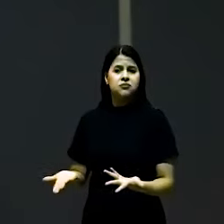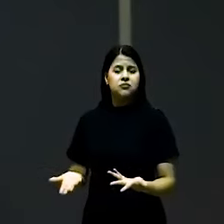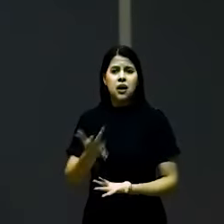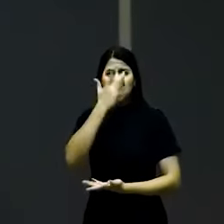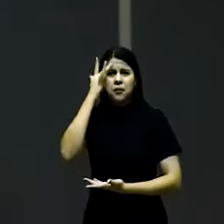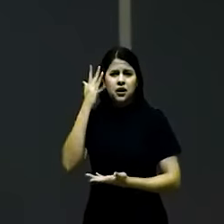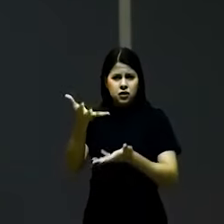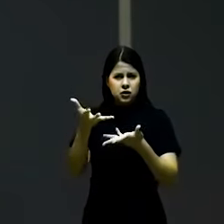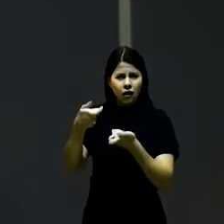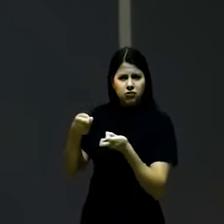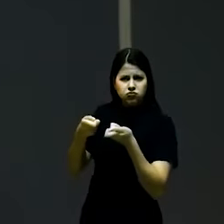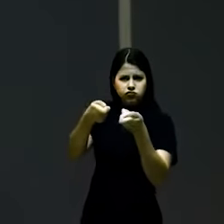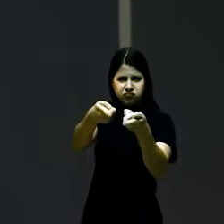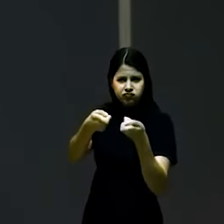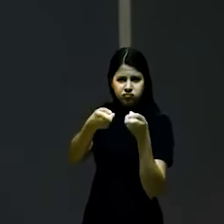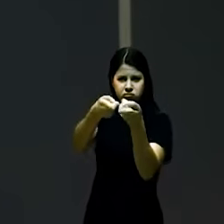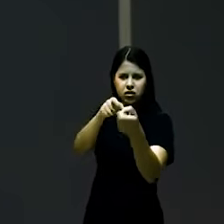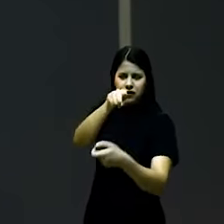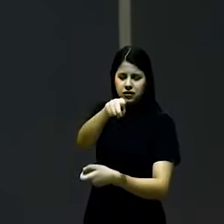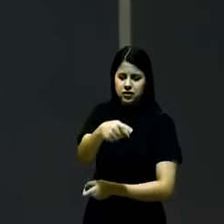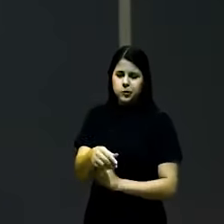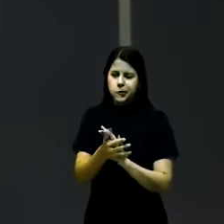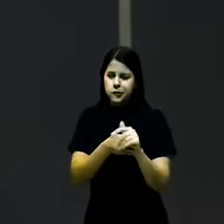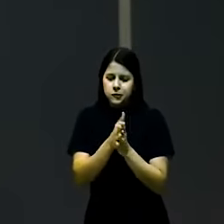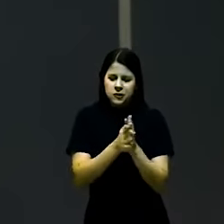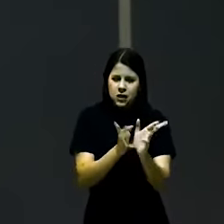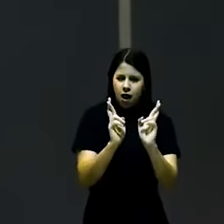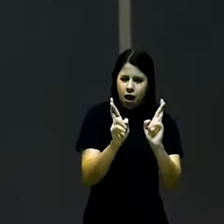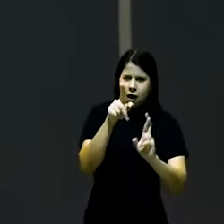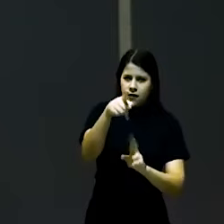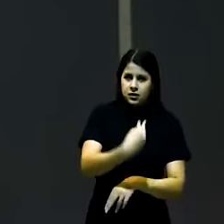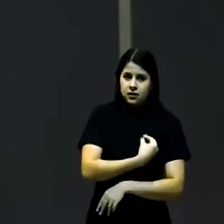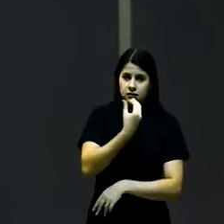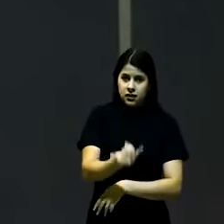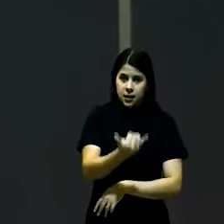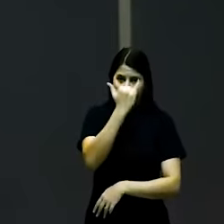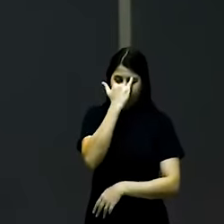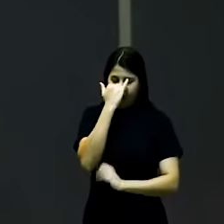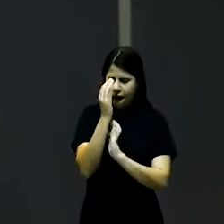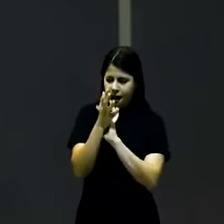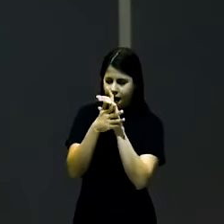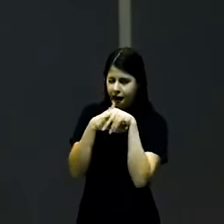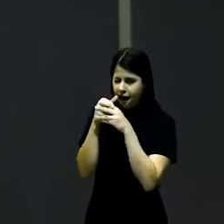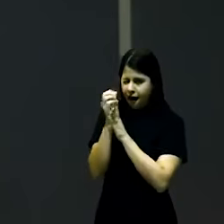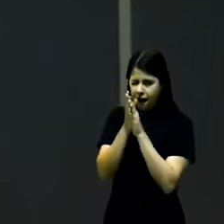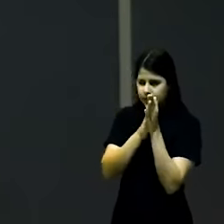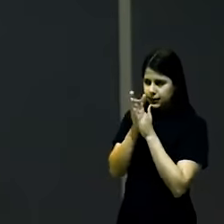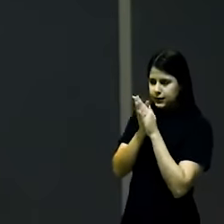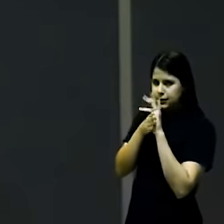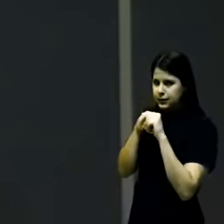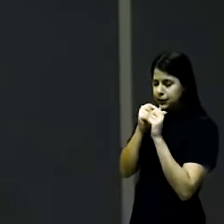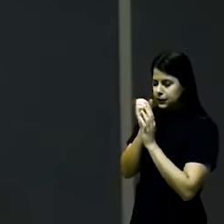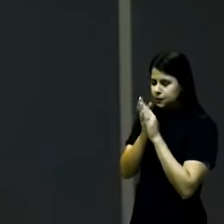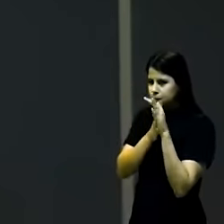alguém que quer te causar prejuízo. Alguém que está com a arma preparada, carregada e apontada para